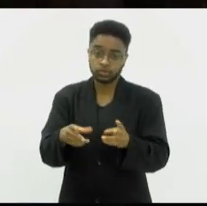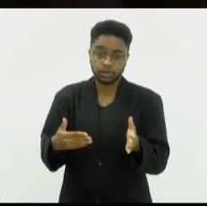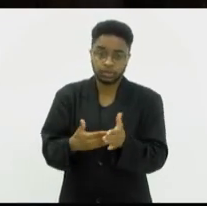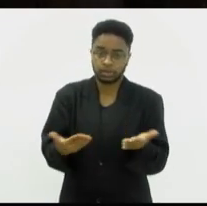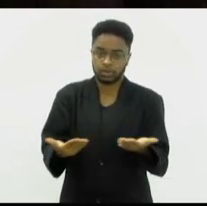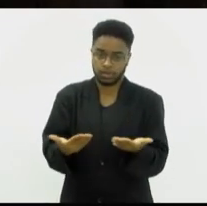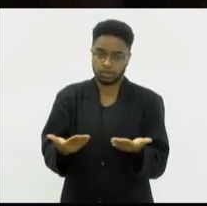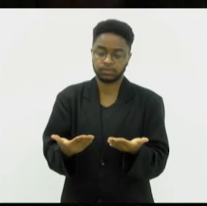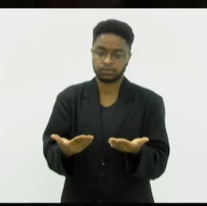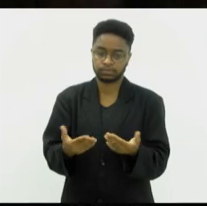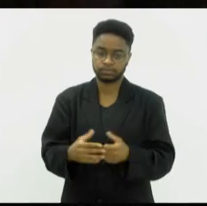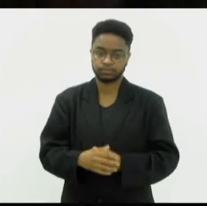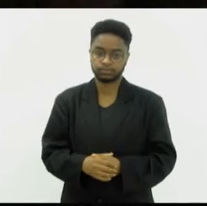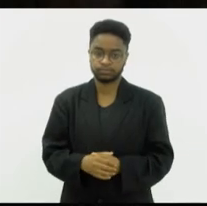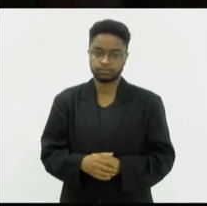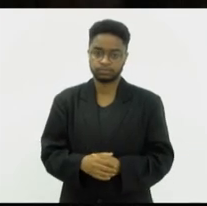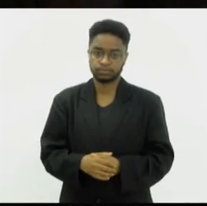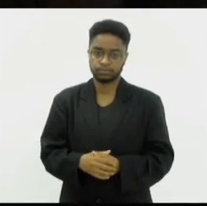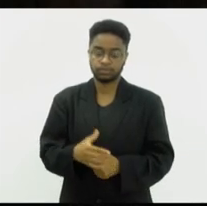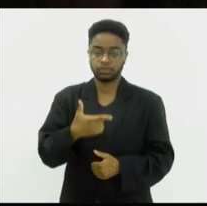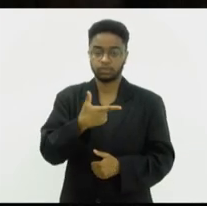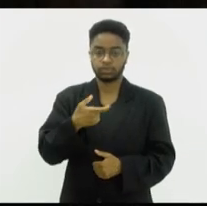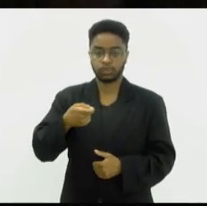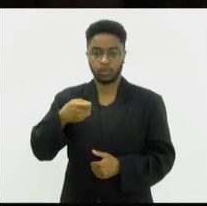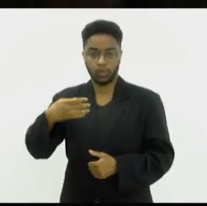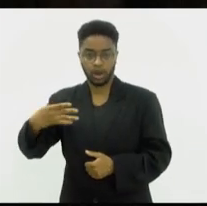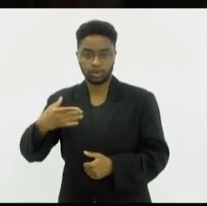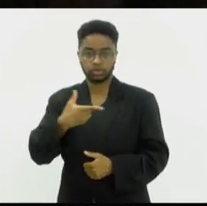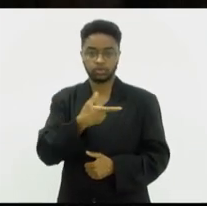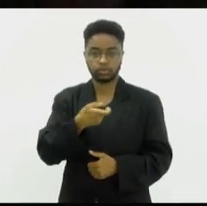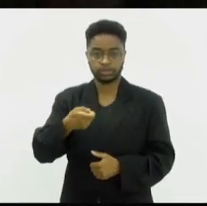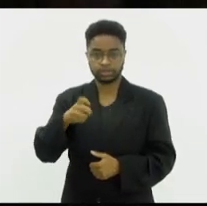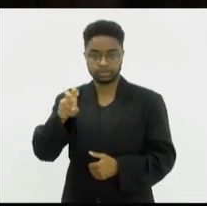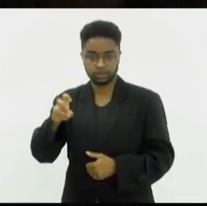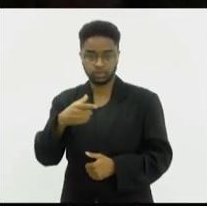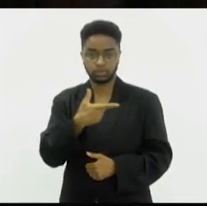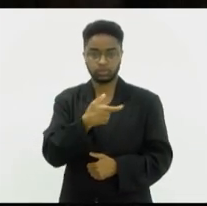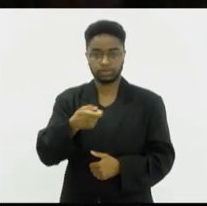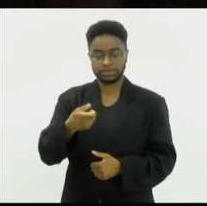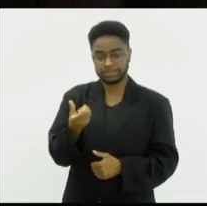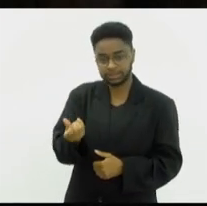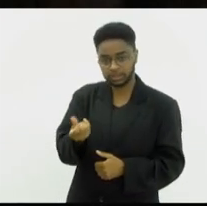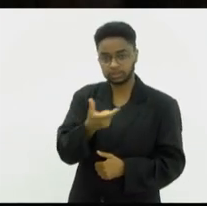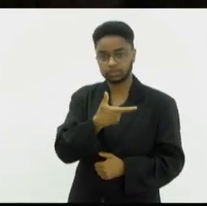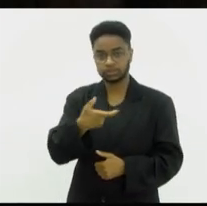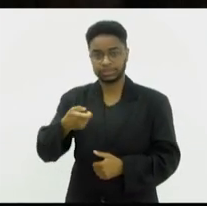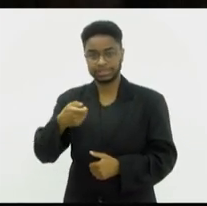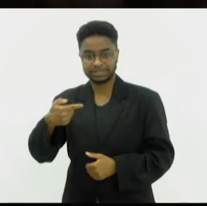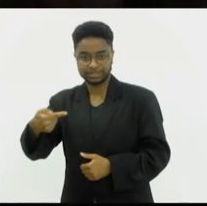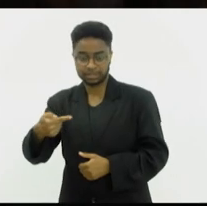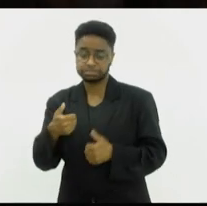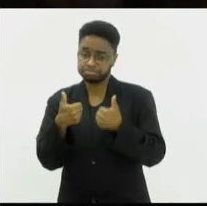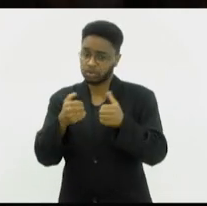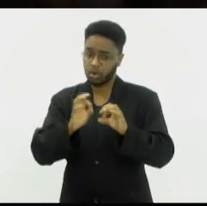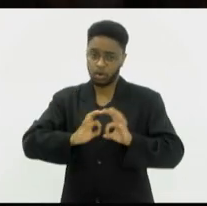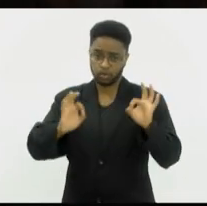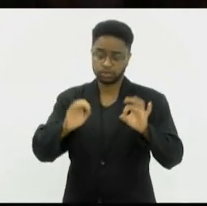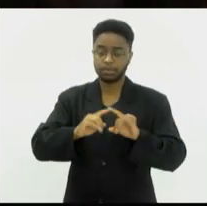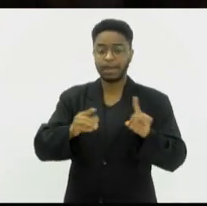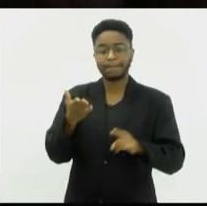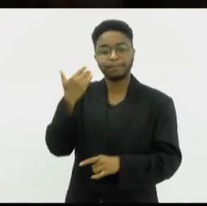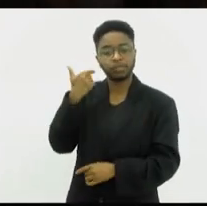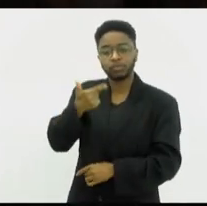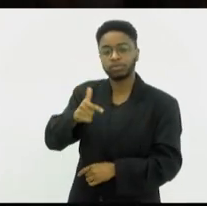né? 2004, 2005, 2006, 2007, era um sucesso na época, mas na época não tinha Instagram, não